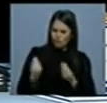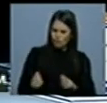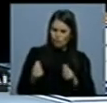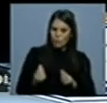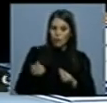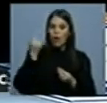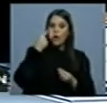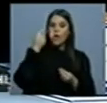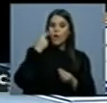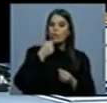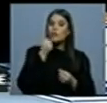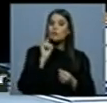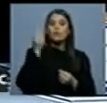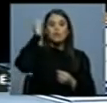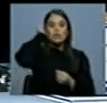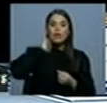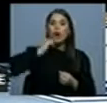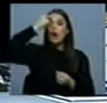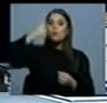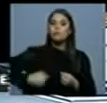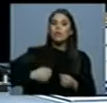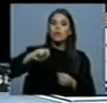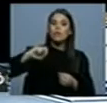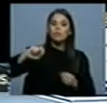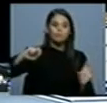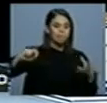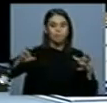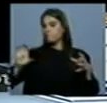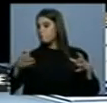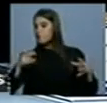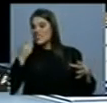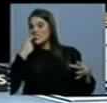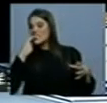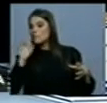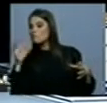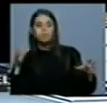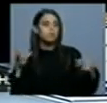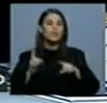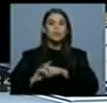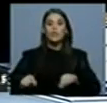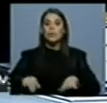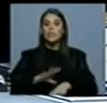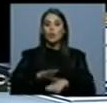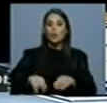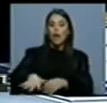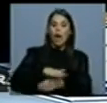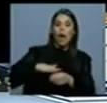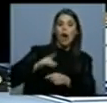que diz mais ou menos o seguinte. Nós sabemos que existem duas populações de asteroides diferentes, que partilham a mesma órbita de Júpiter, os